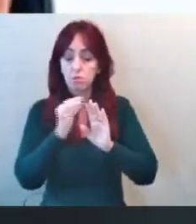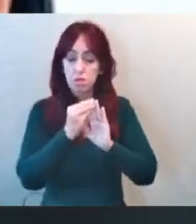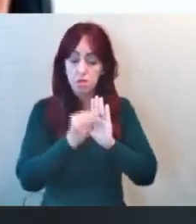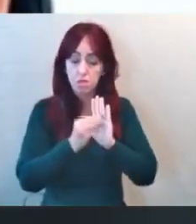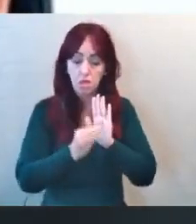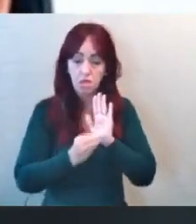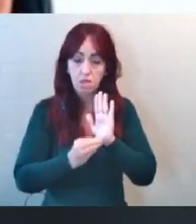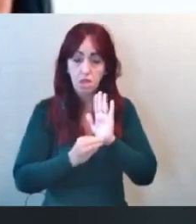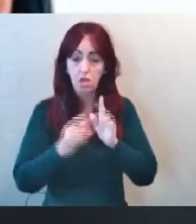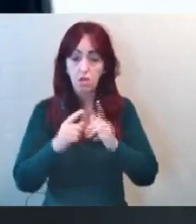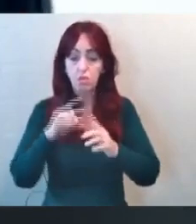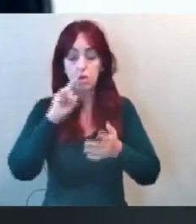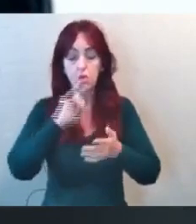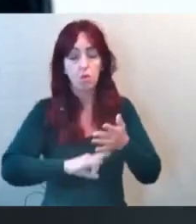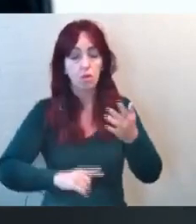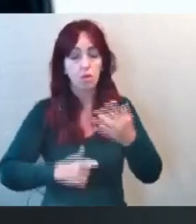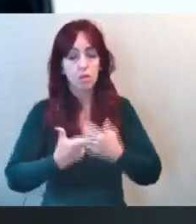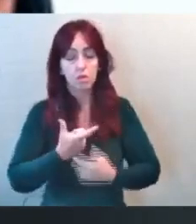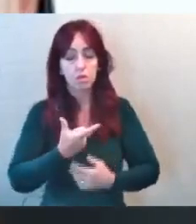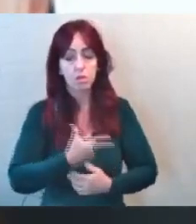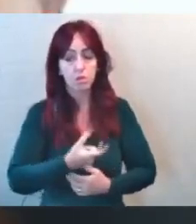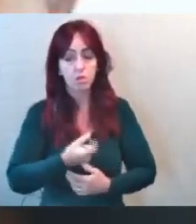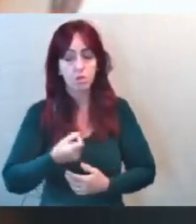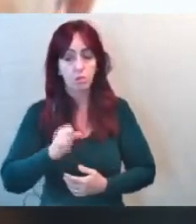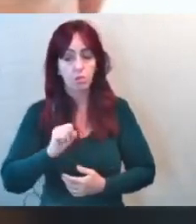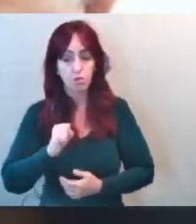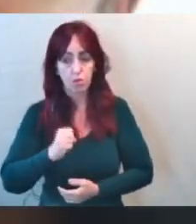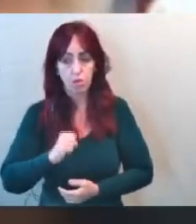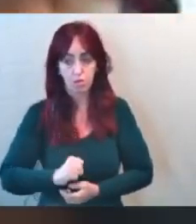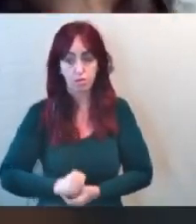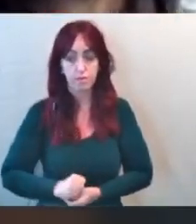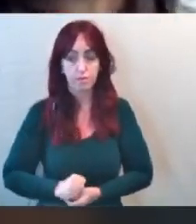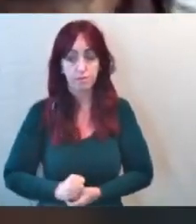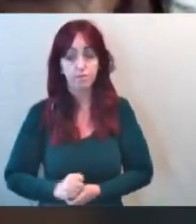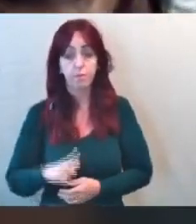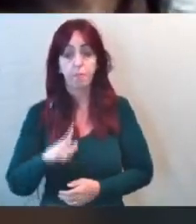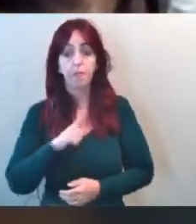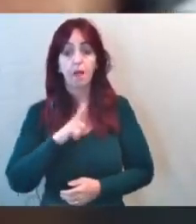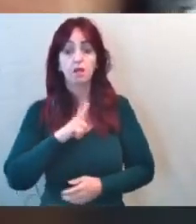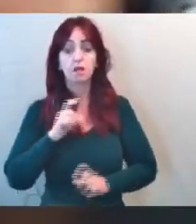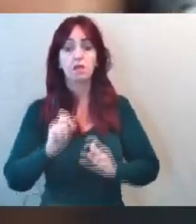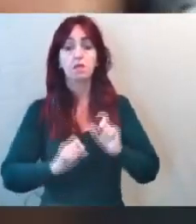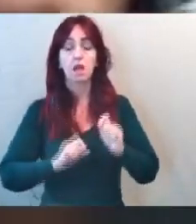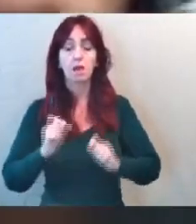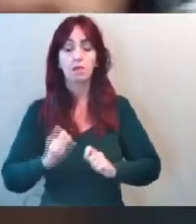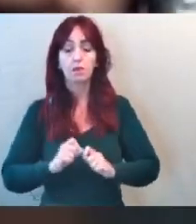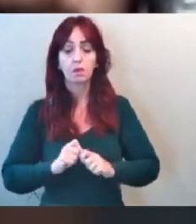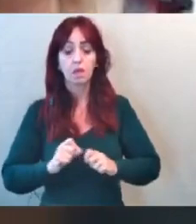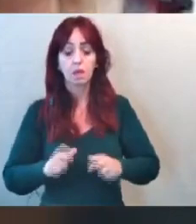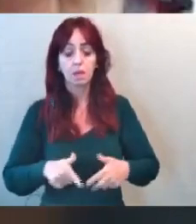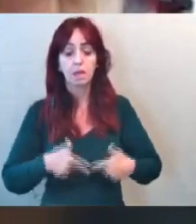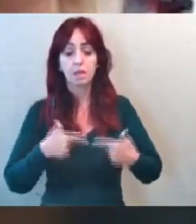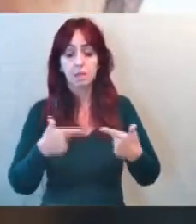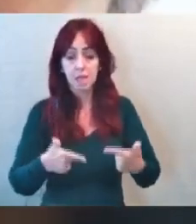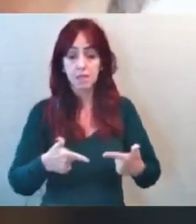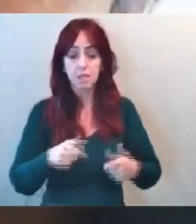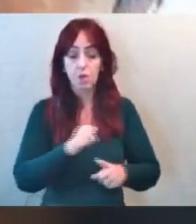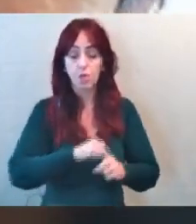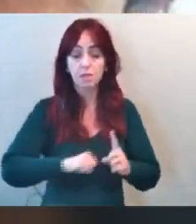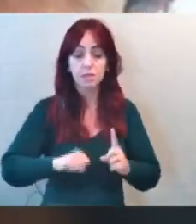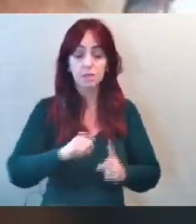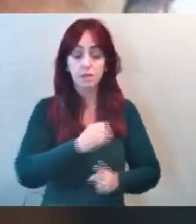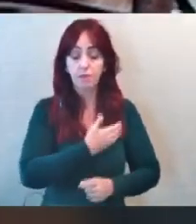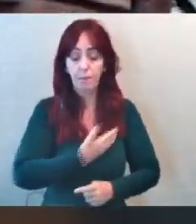prescrição, um contrato de 2008, os fatos ocorridos em 2008. Nós estamos nessa ação civil